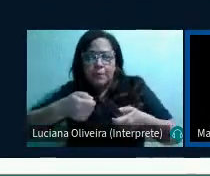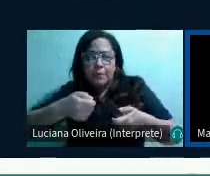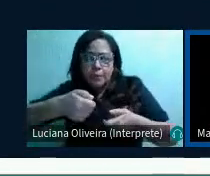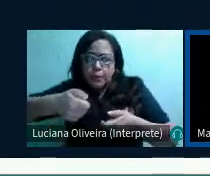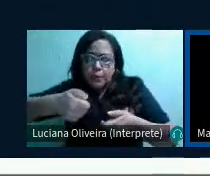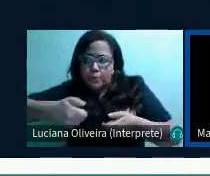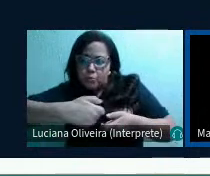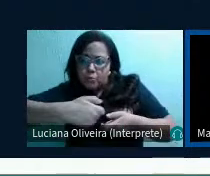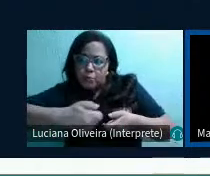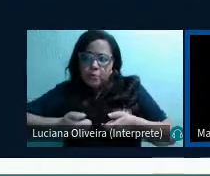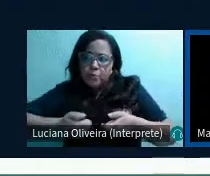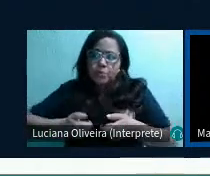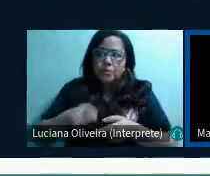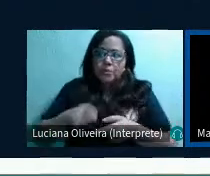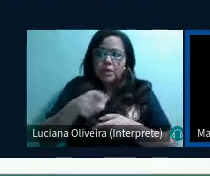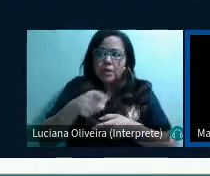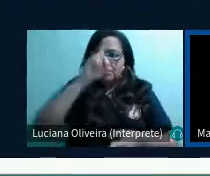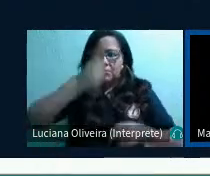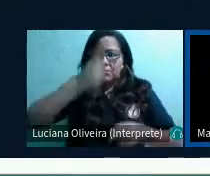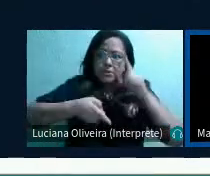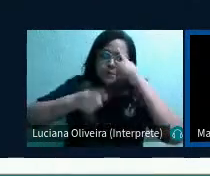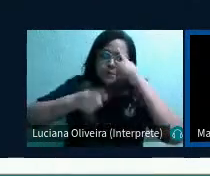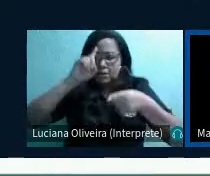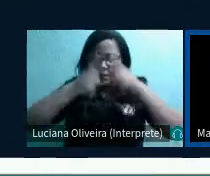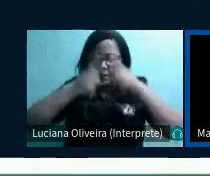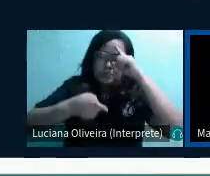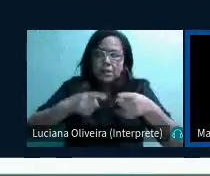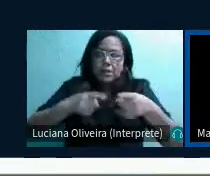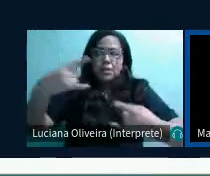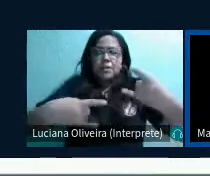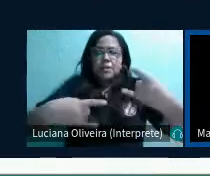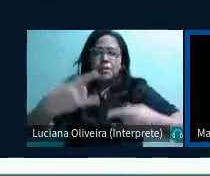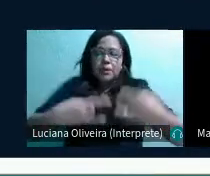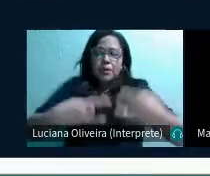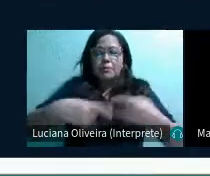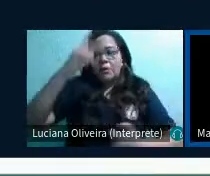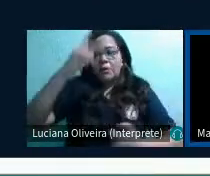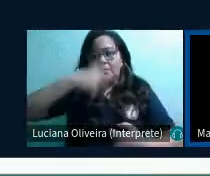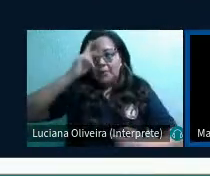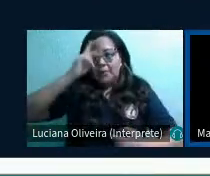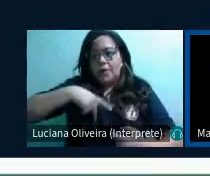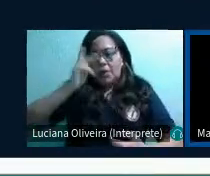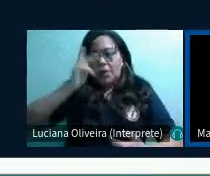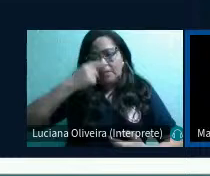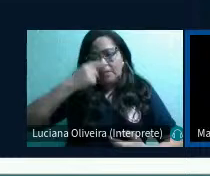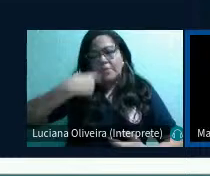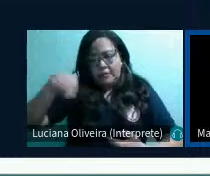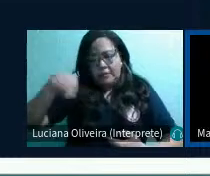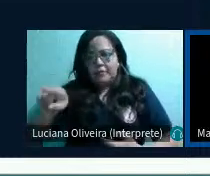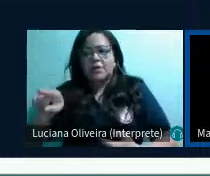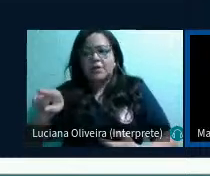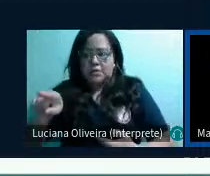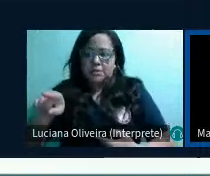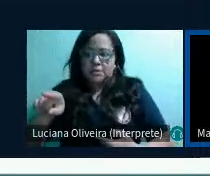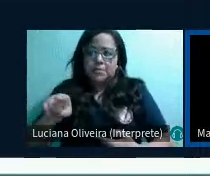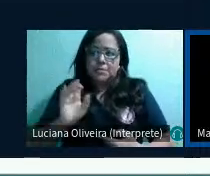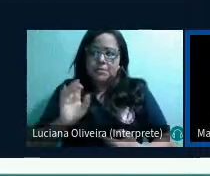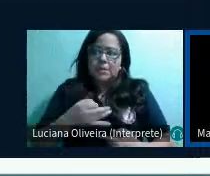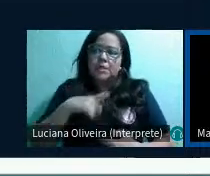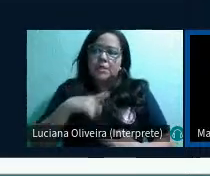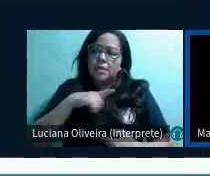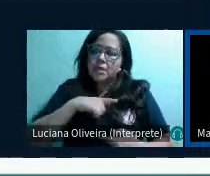realizar algumas atividades, e ele realiza essas atividades de maneira autônoma, né? Então, existem vários tipos de robô. O